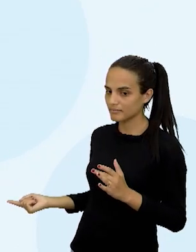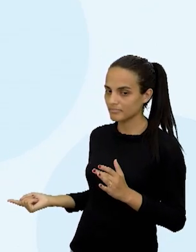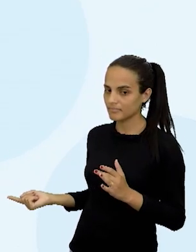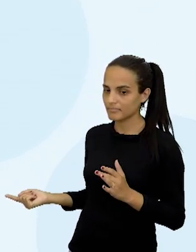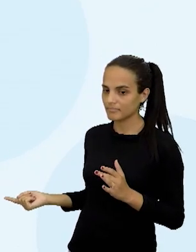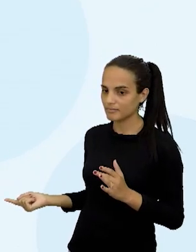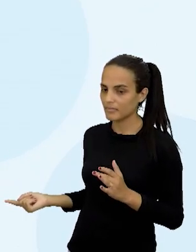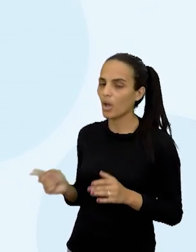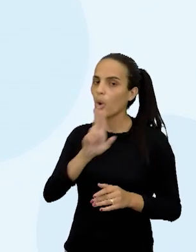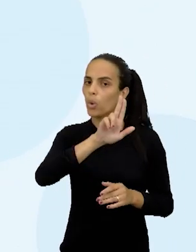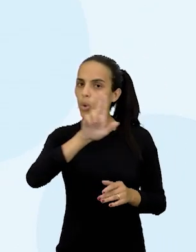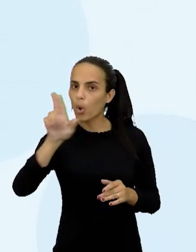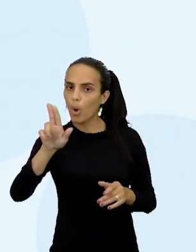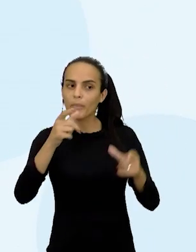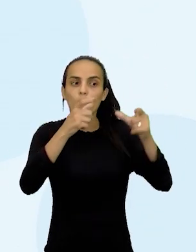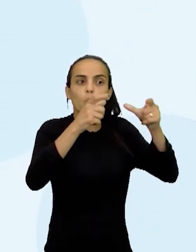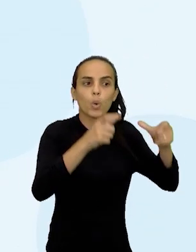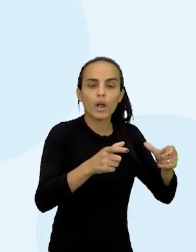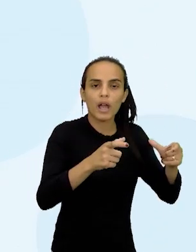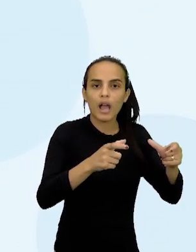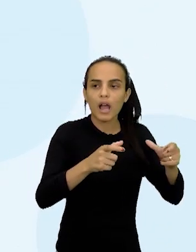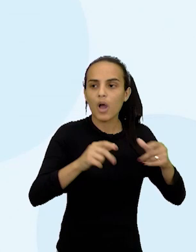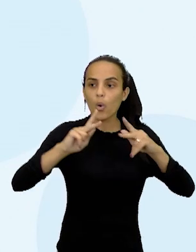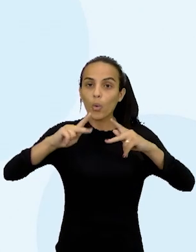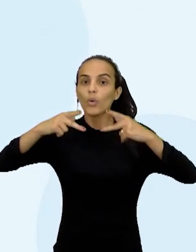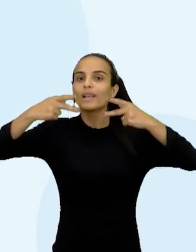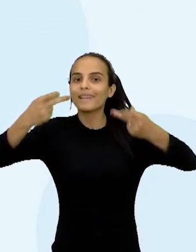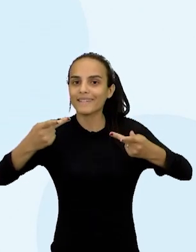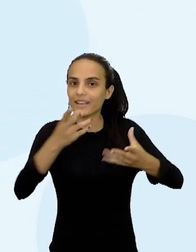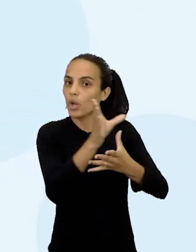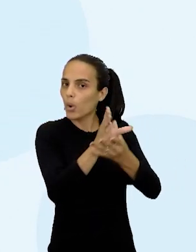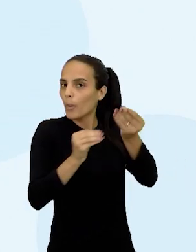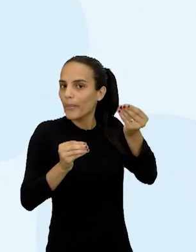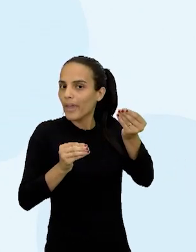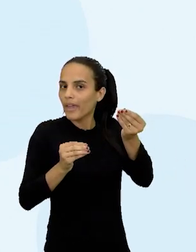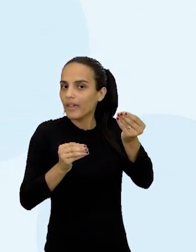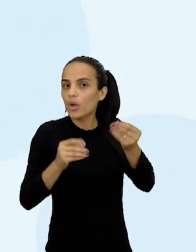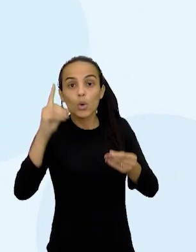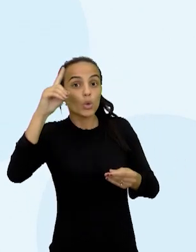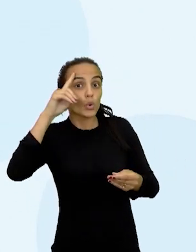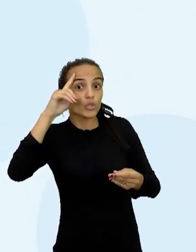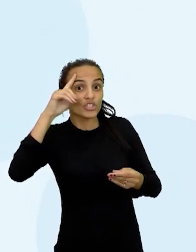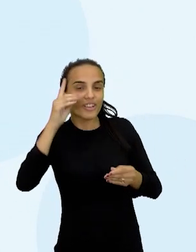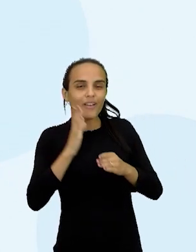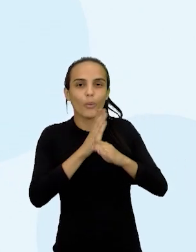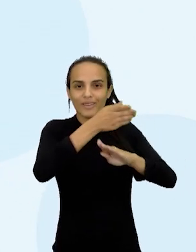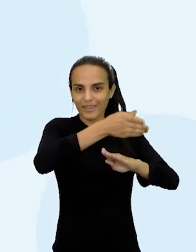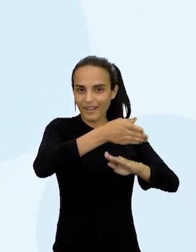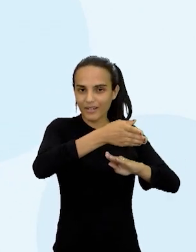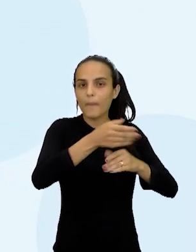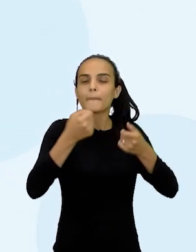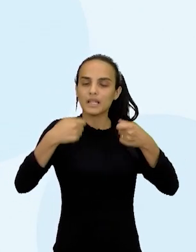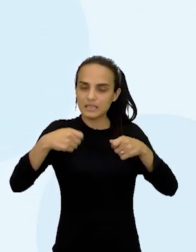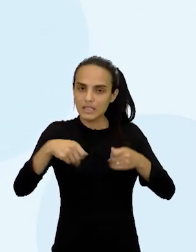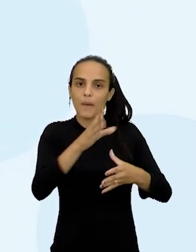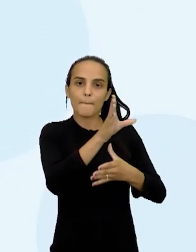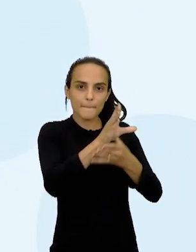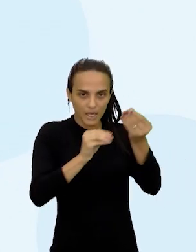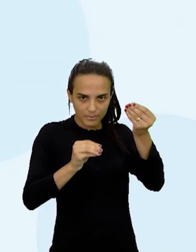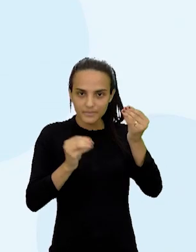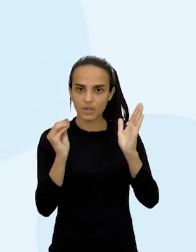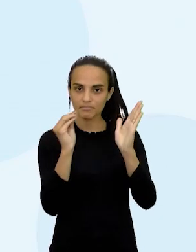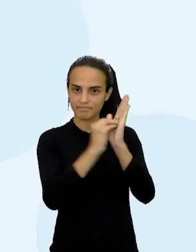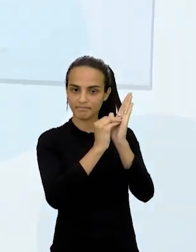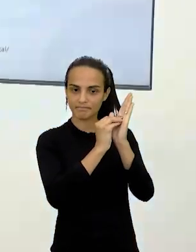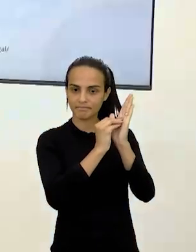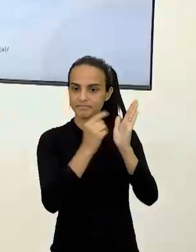qual é o nome do que eu peguei, qual é o link que eu peguei e o dia que eu acessei. Então, essas coisas,